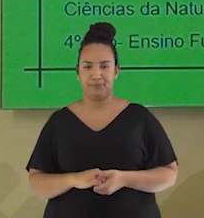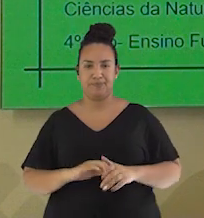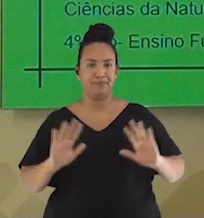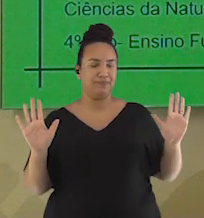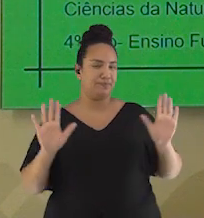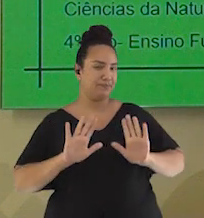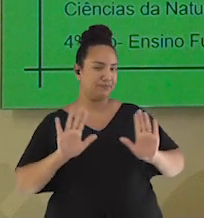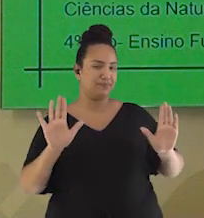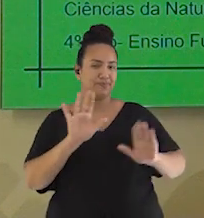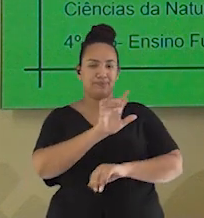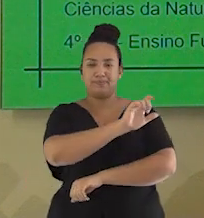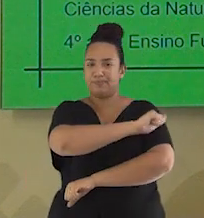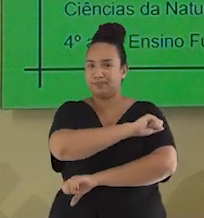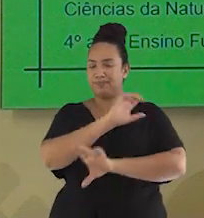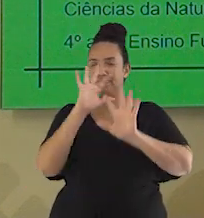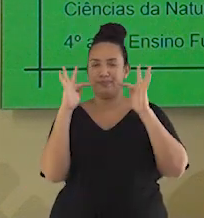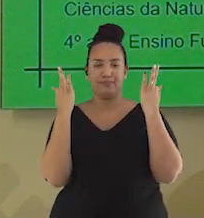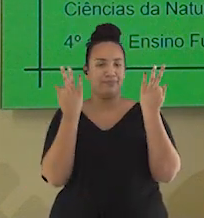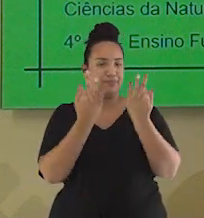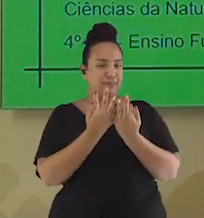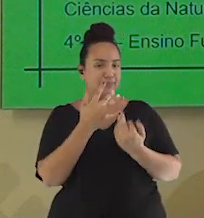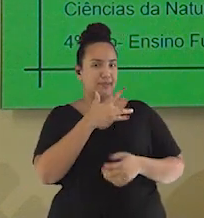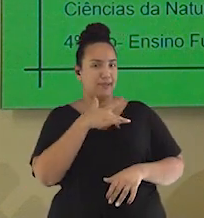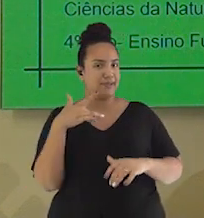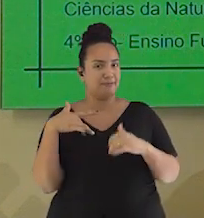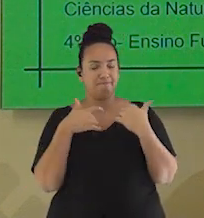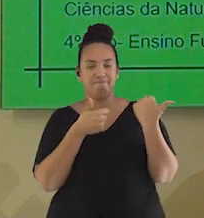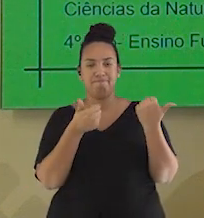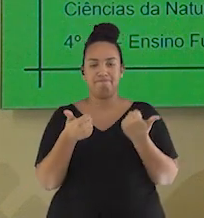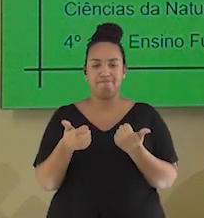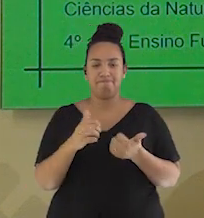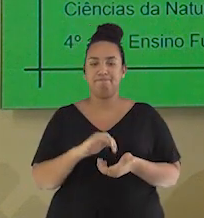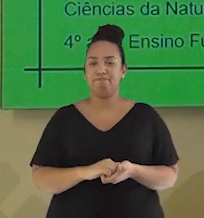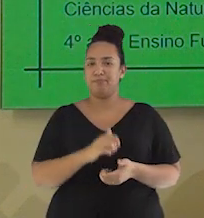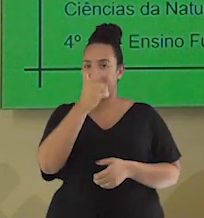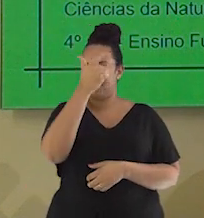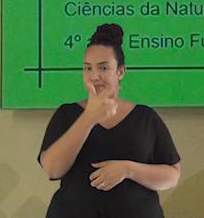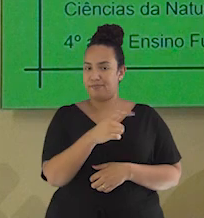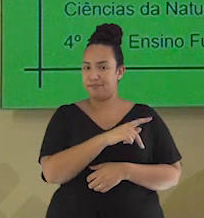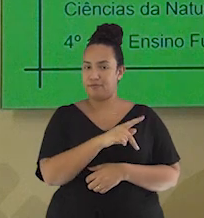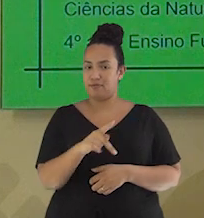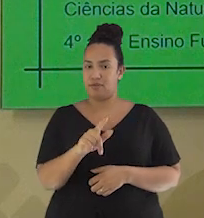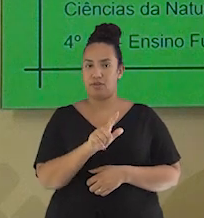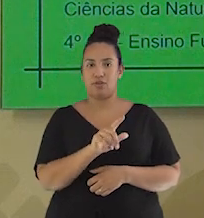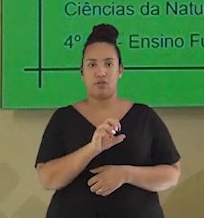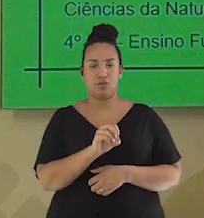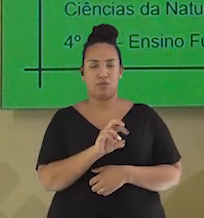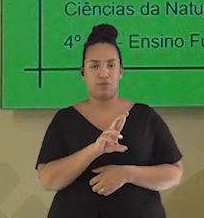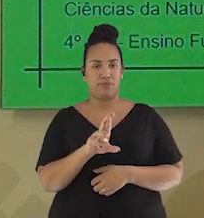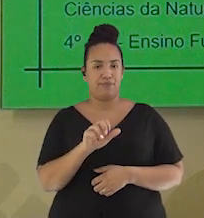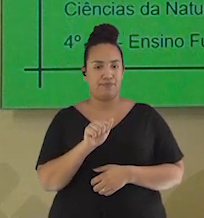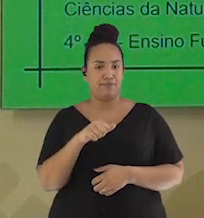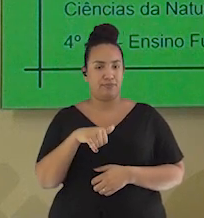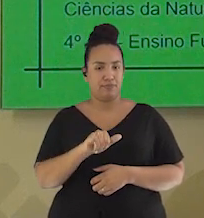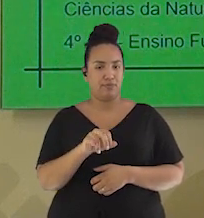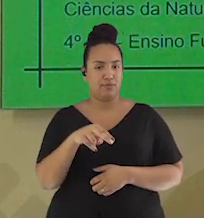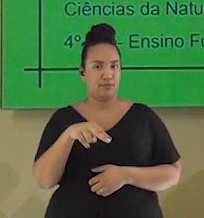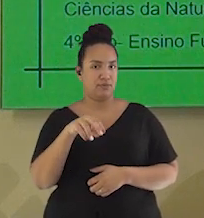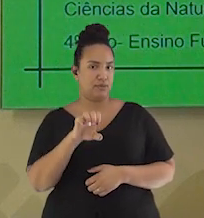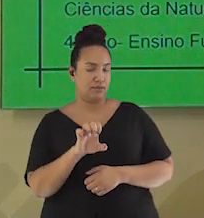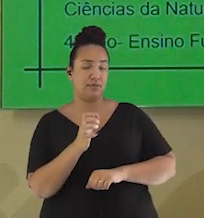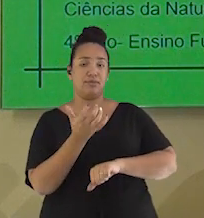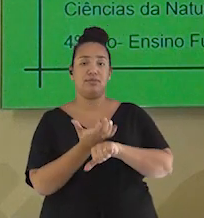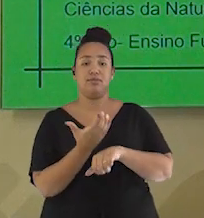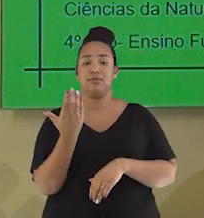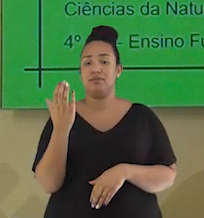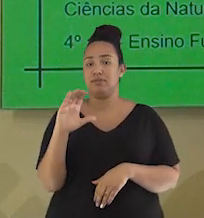Olá, estudantes e familiares, tudo bem com vocês? Sou a professora Lohane, da disciplina de Ciências, e a